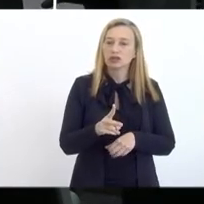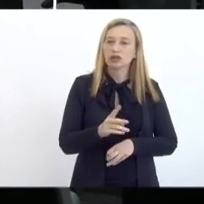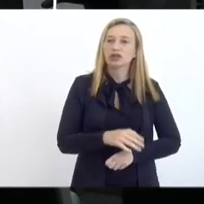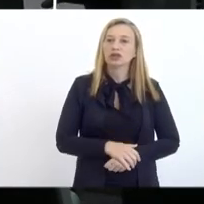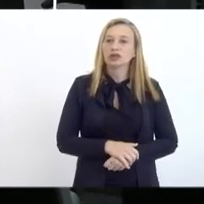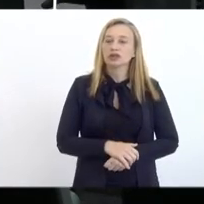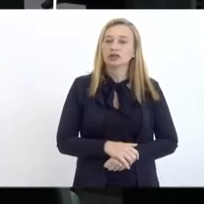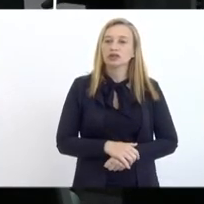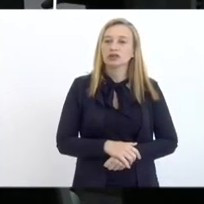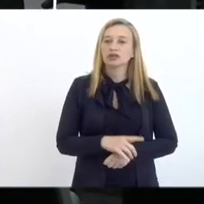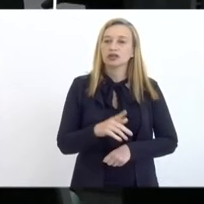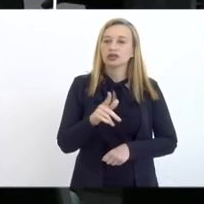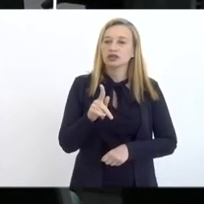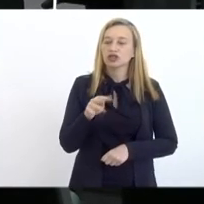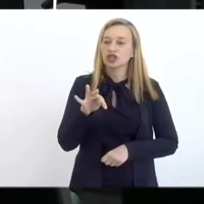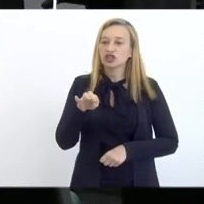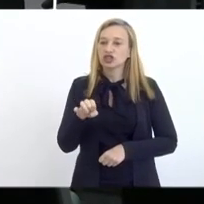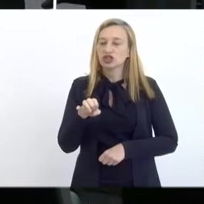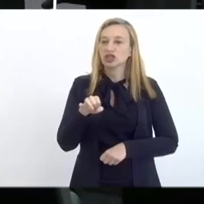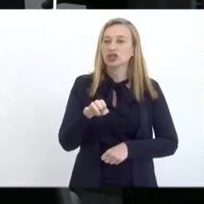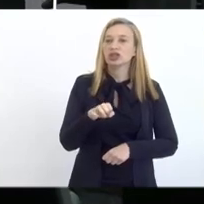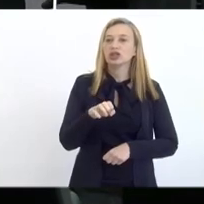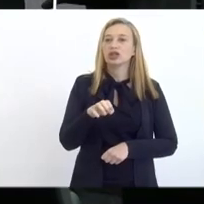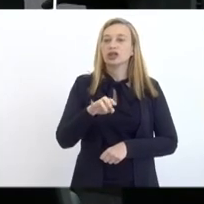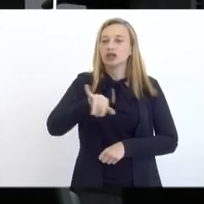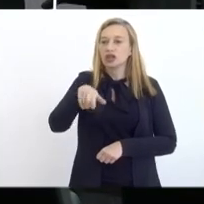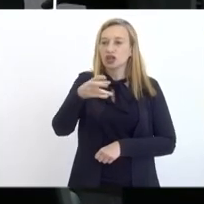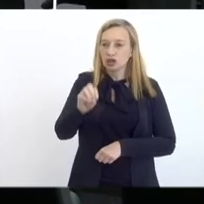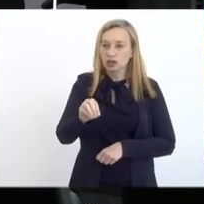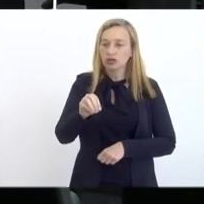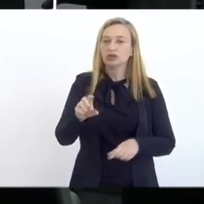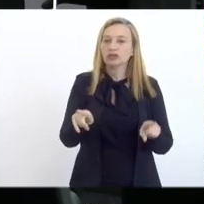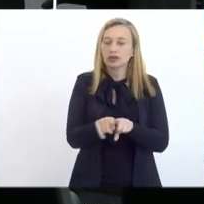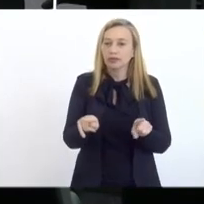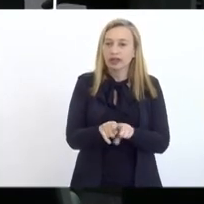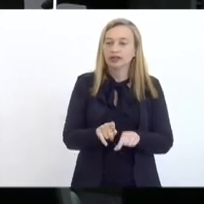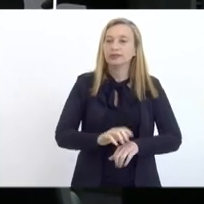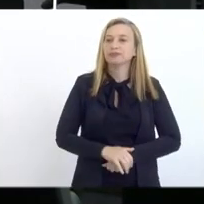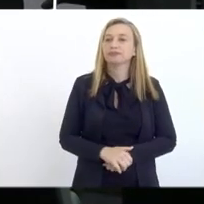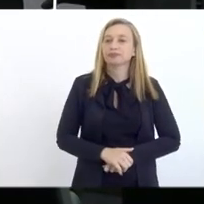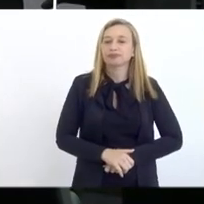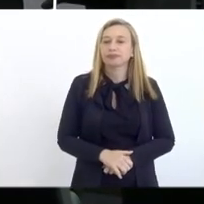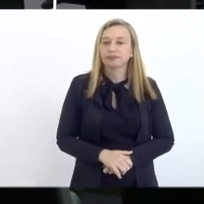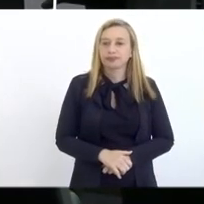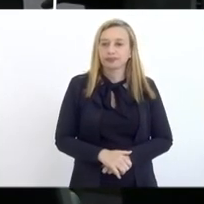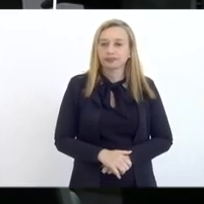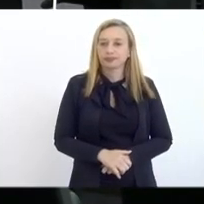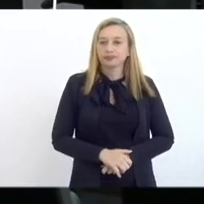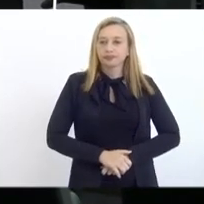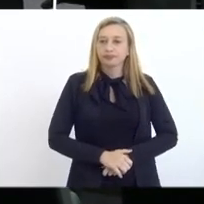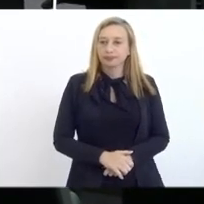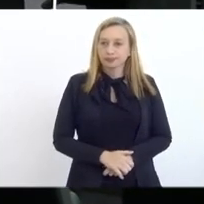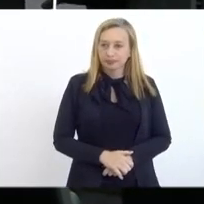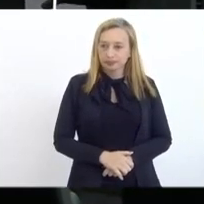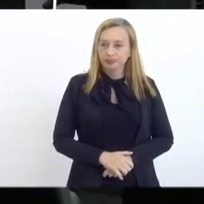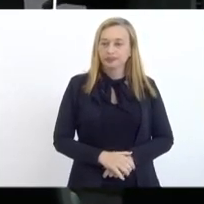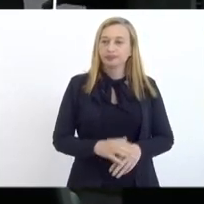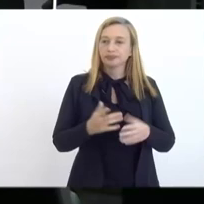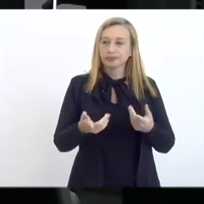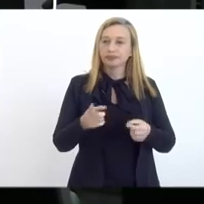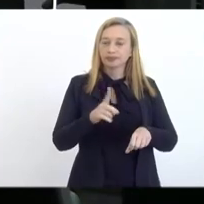da Geste Rio, das CRs também presentes e farão uma exposição e serão os protagonistas da